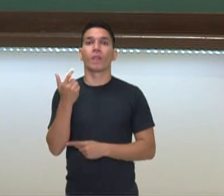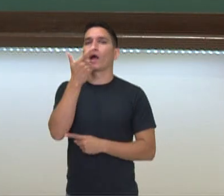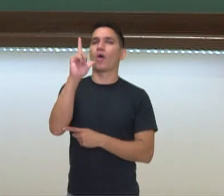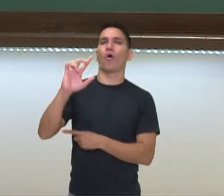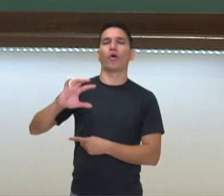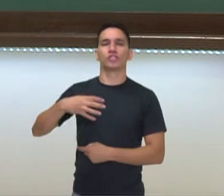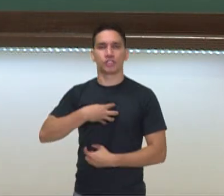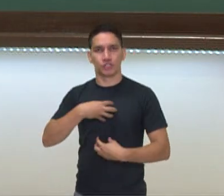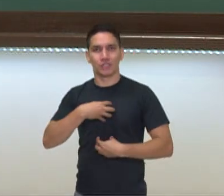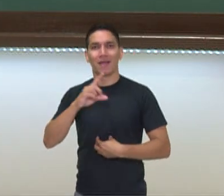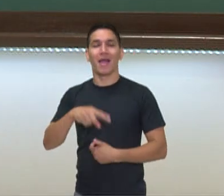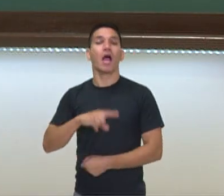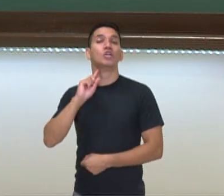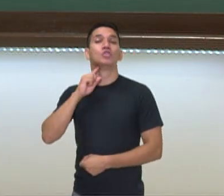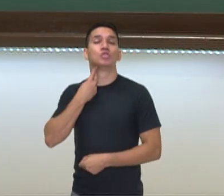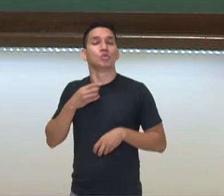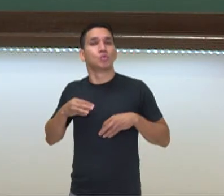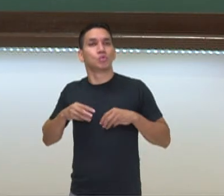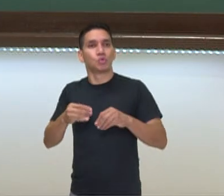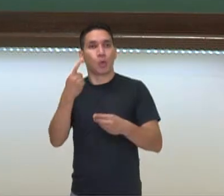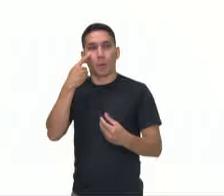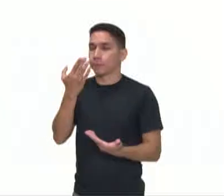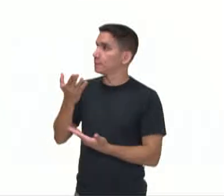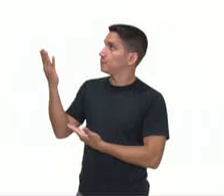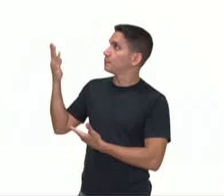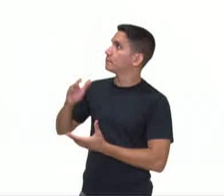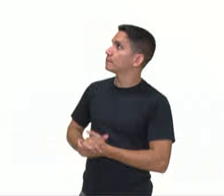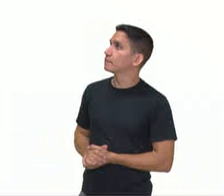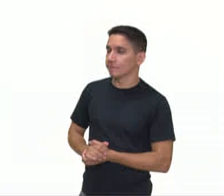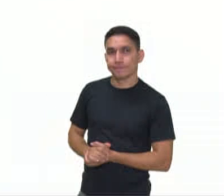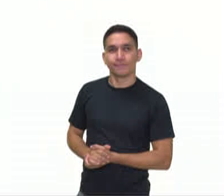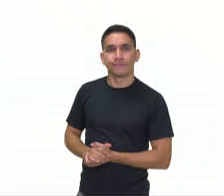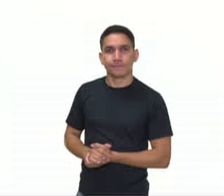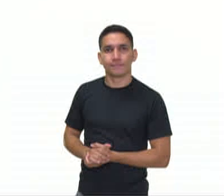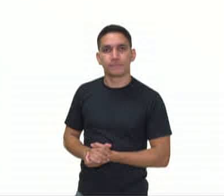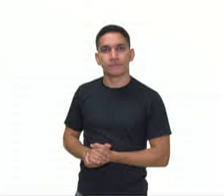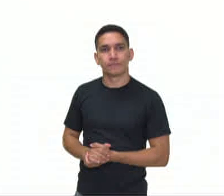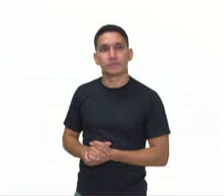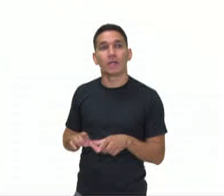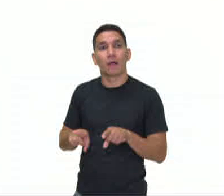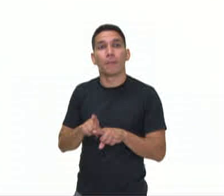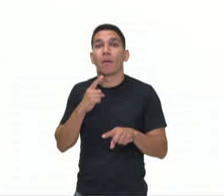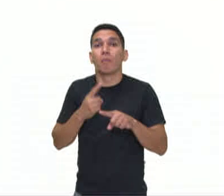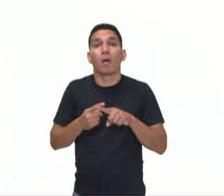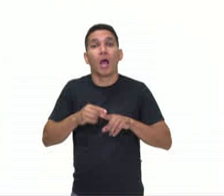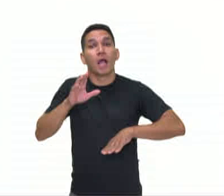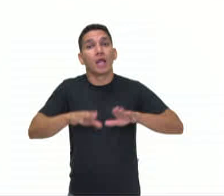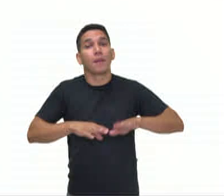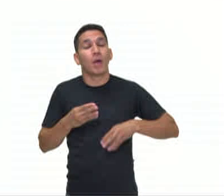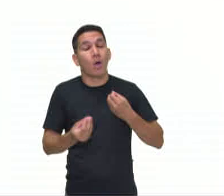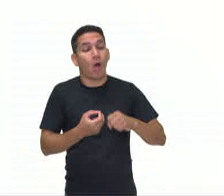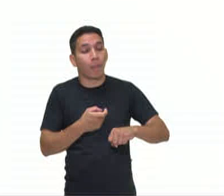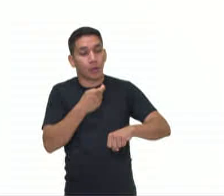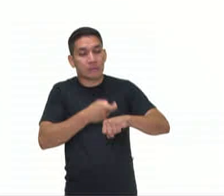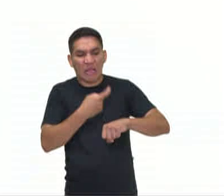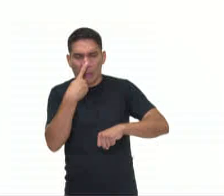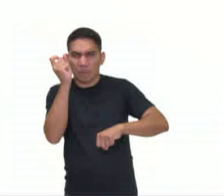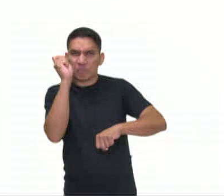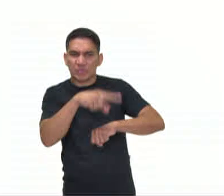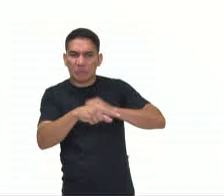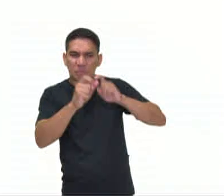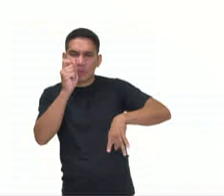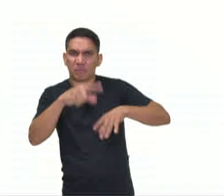a contaminação do solo, conforme você vê aqui, que ocorre pelo manejo dos resíduos sólidos. Então os